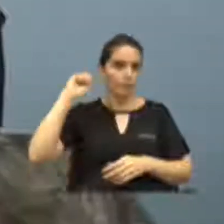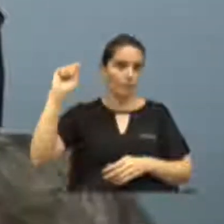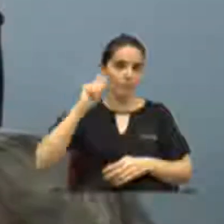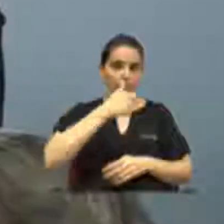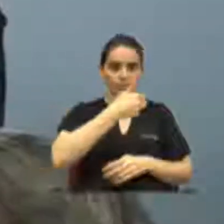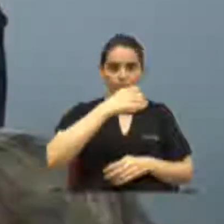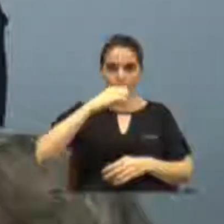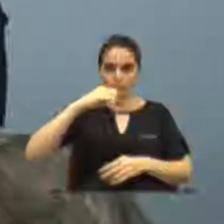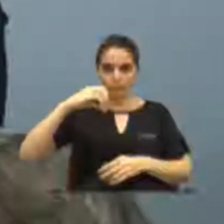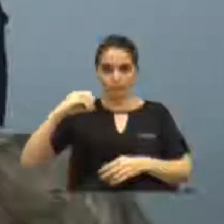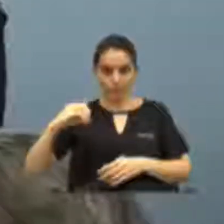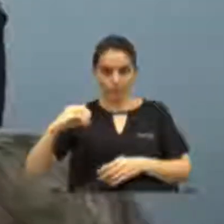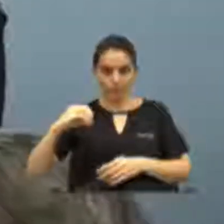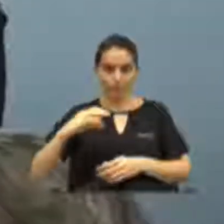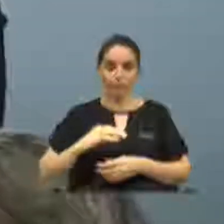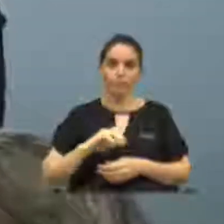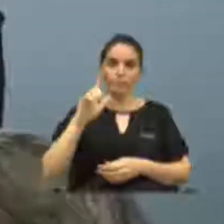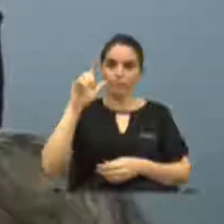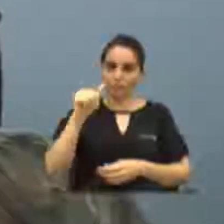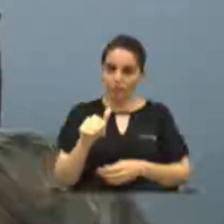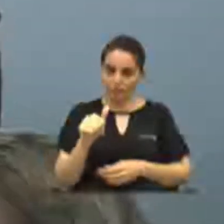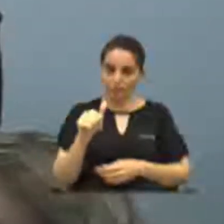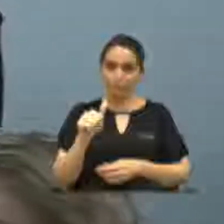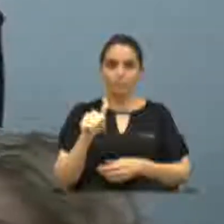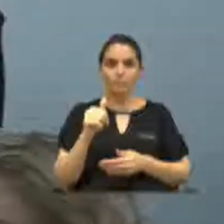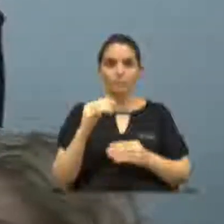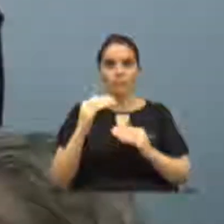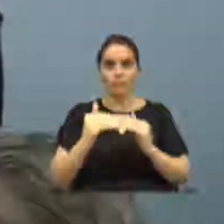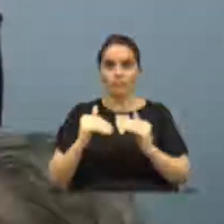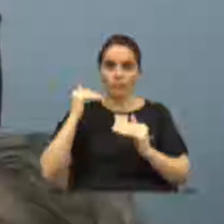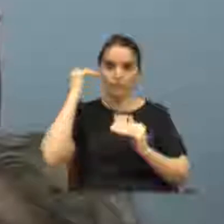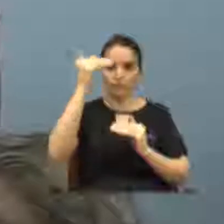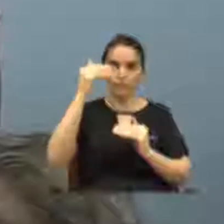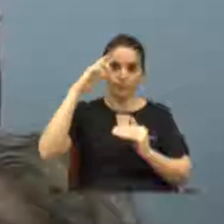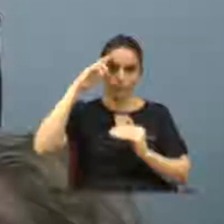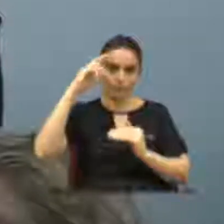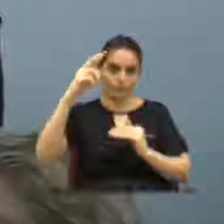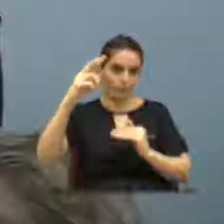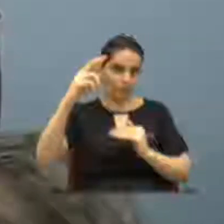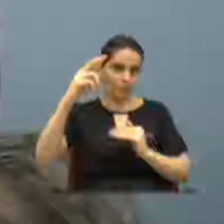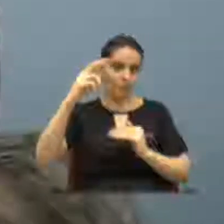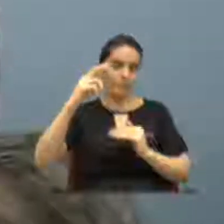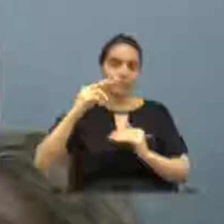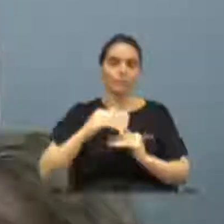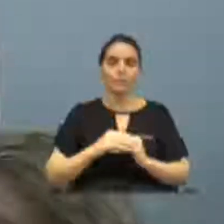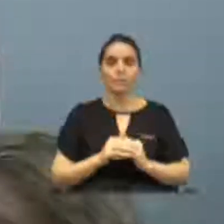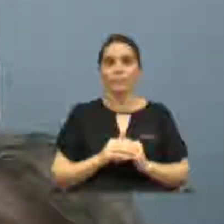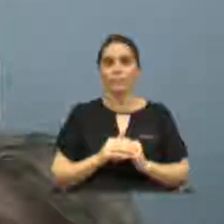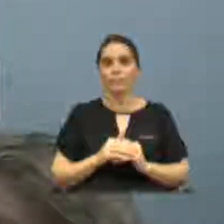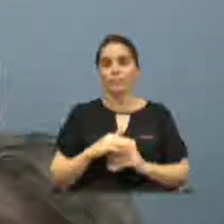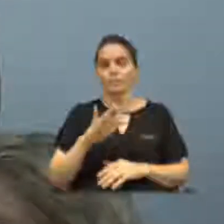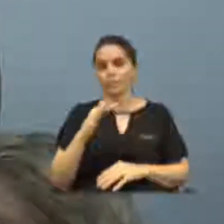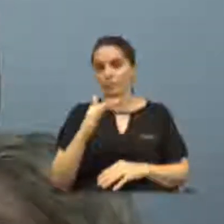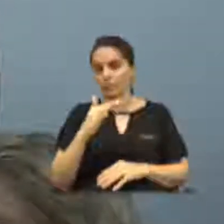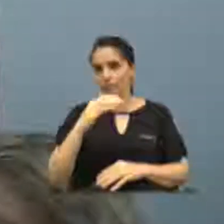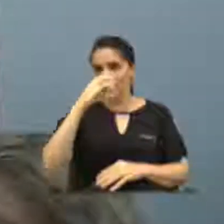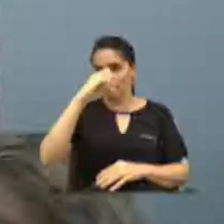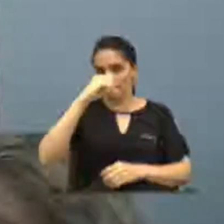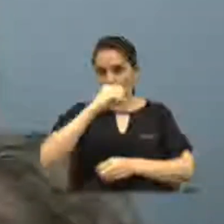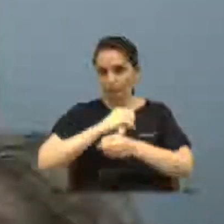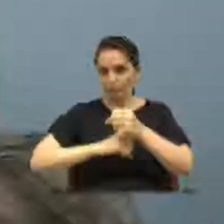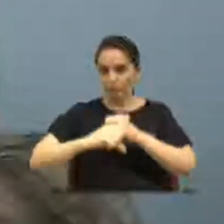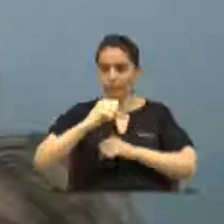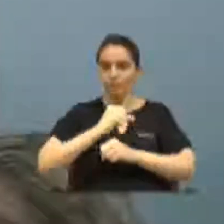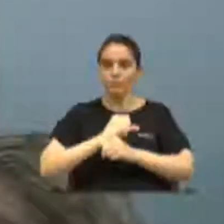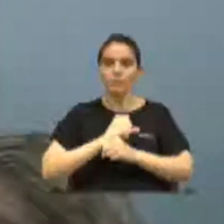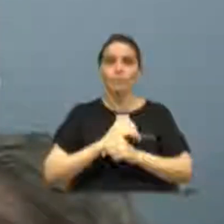como escrevente. Posteriormente, foi promovido a chefe de setor e há aproximadamente 9 anos assumiu o